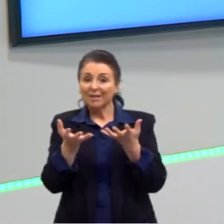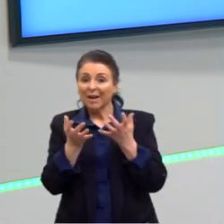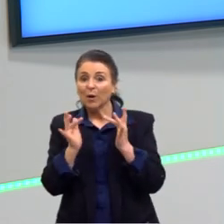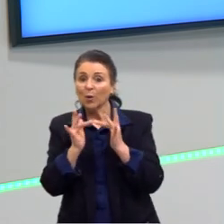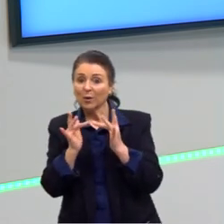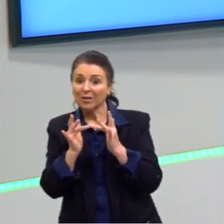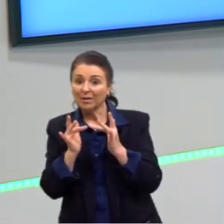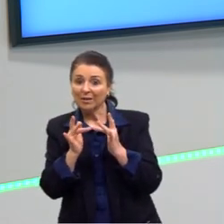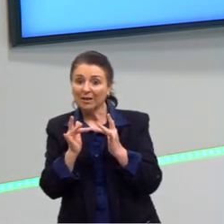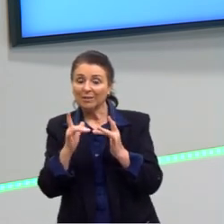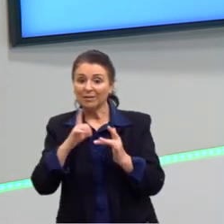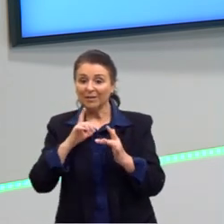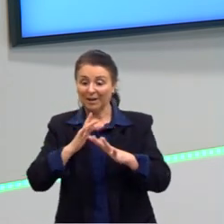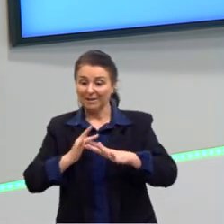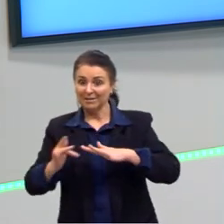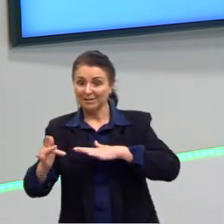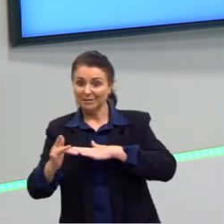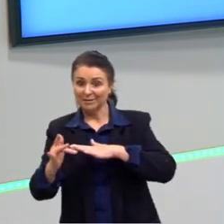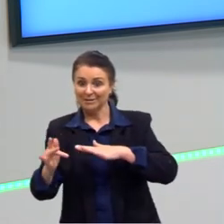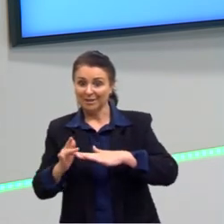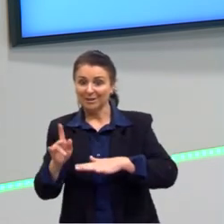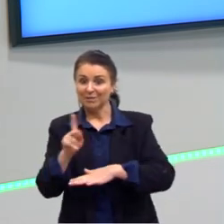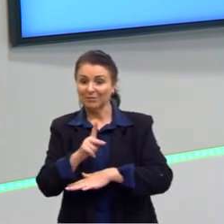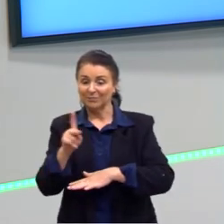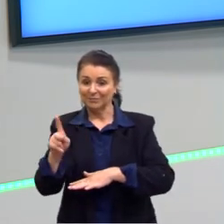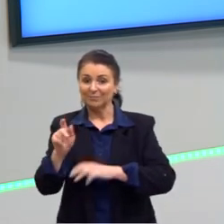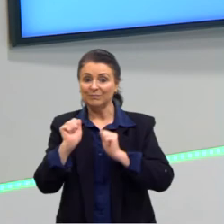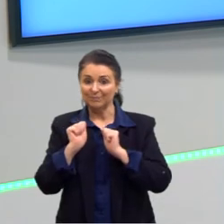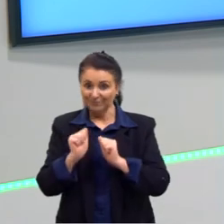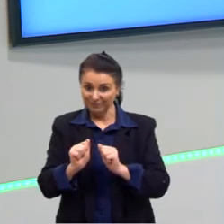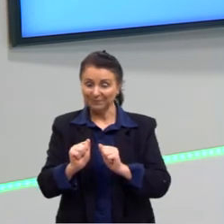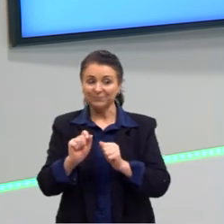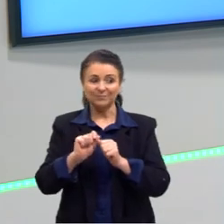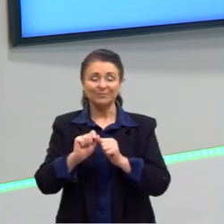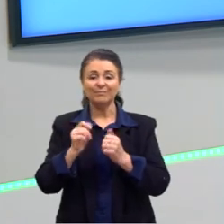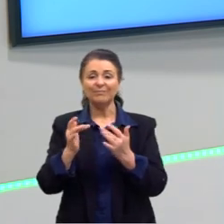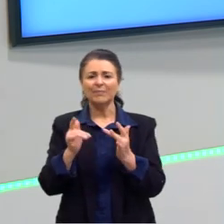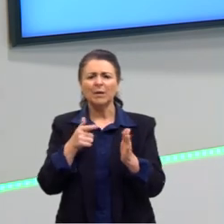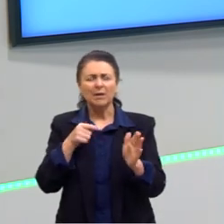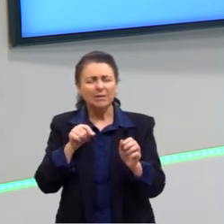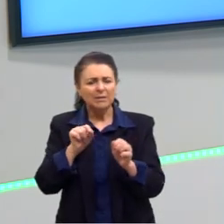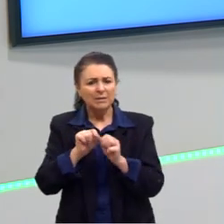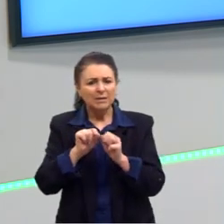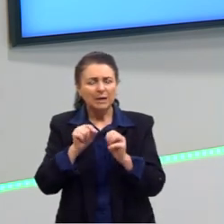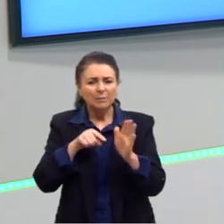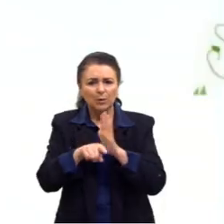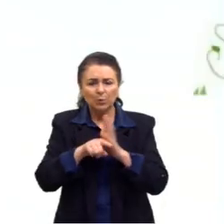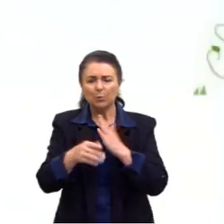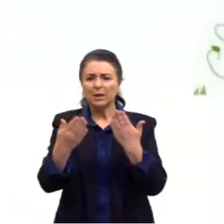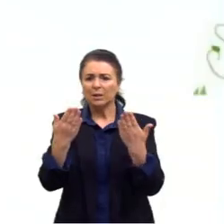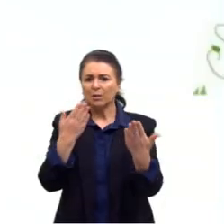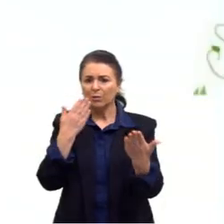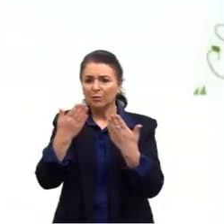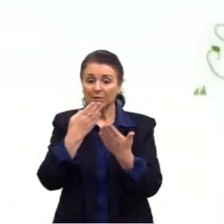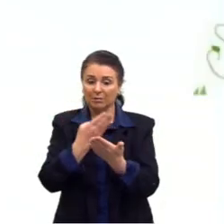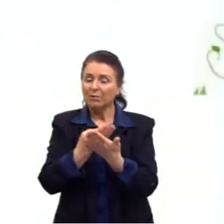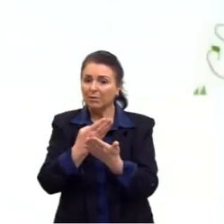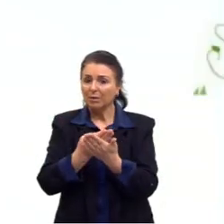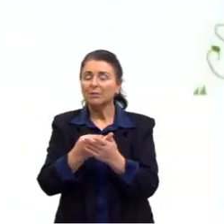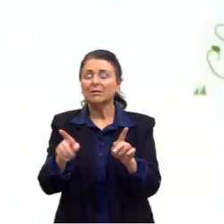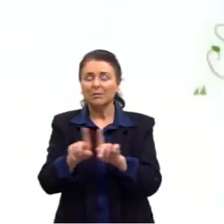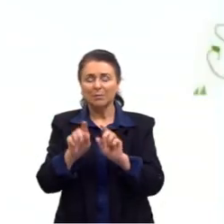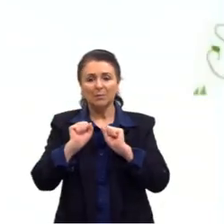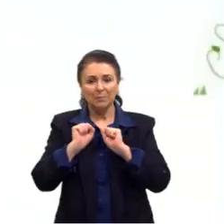aqui na rede social Então pode fazer perguntas né dúvidas sobre a aula também